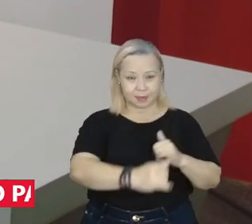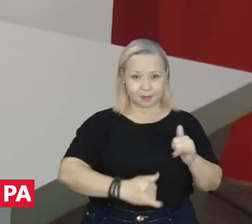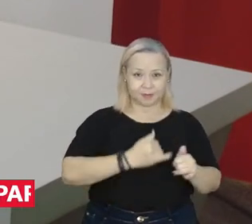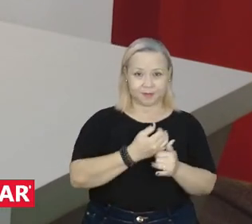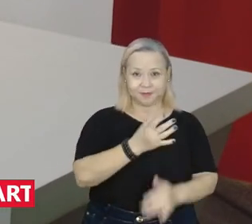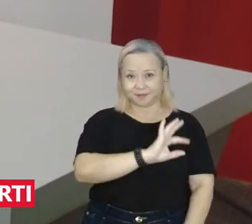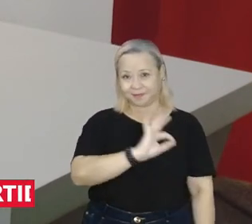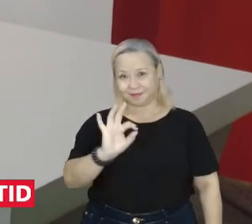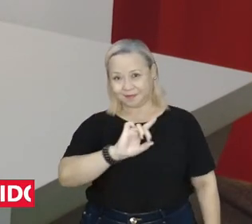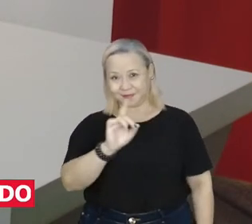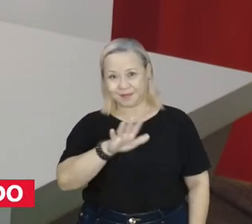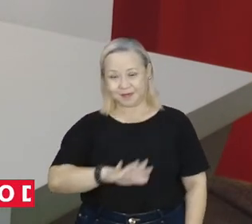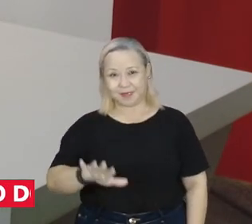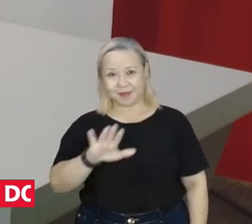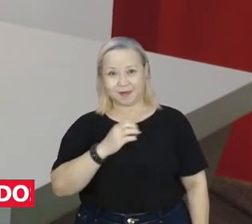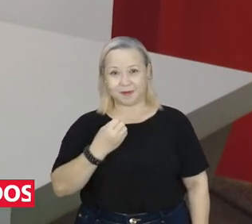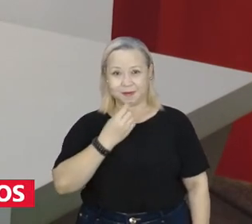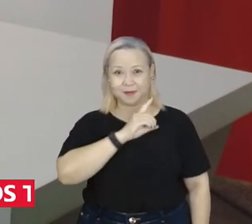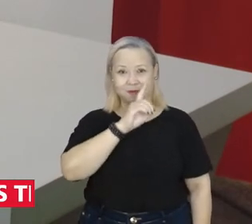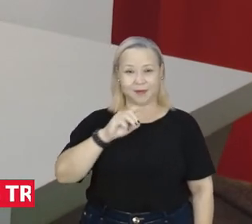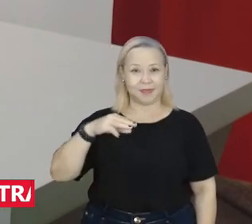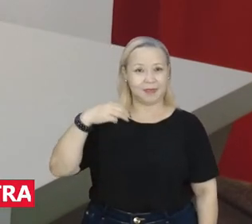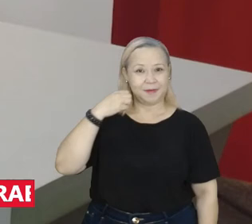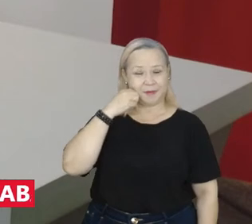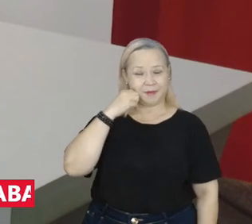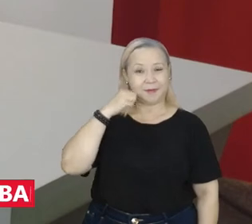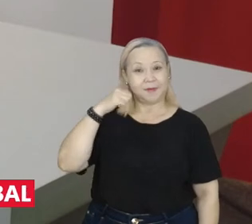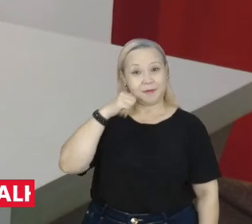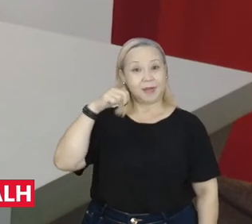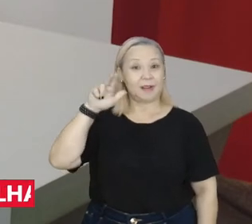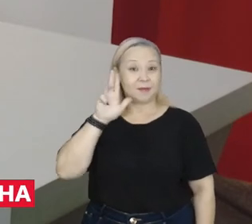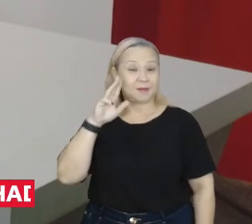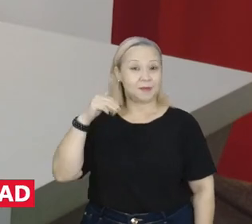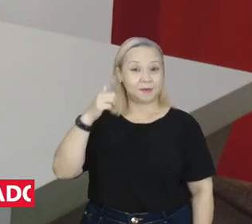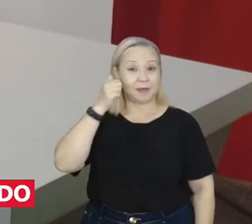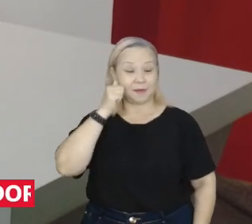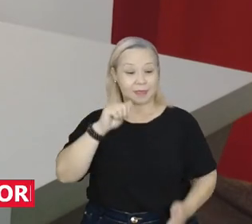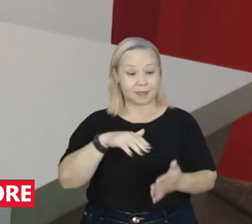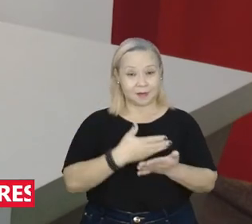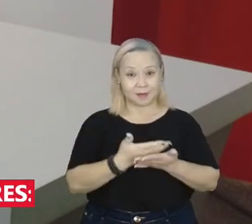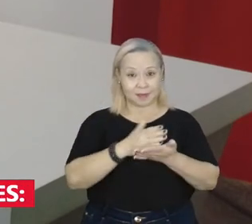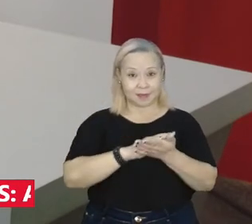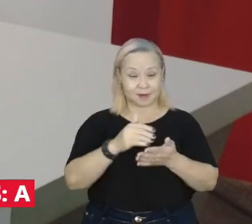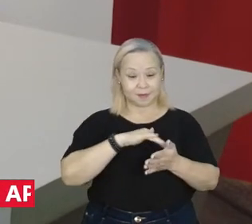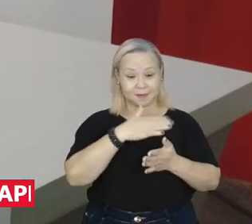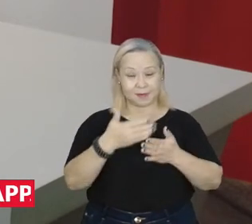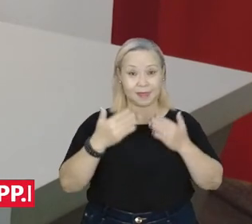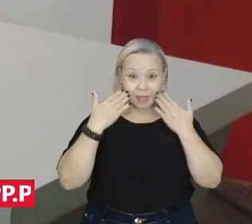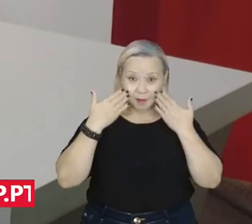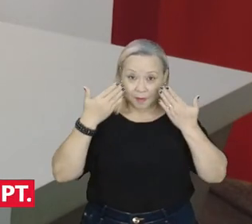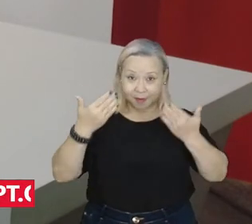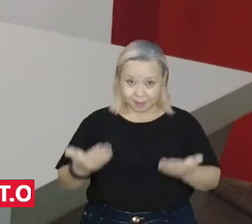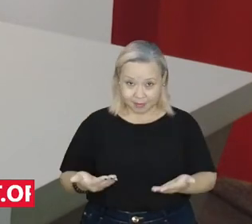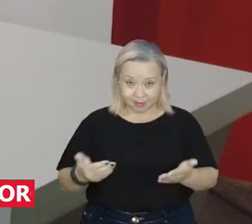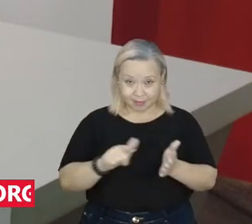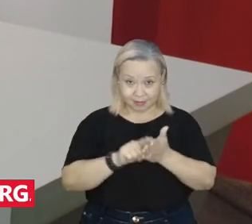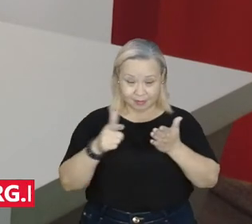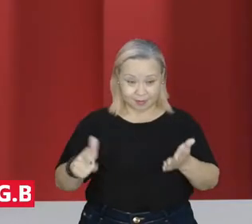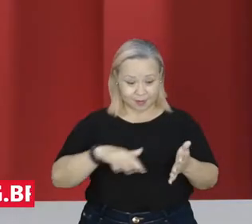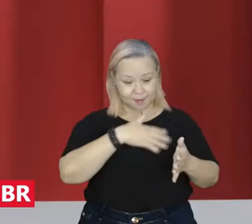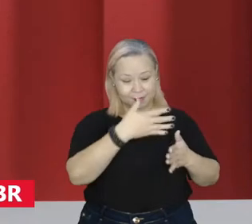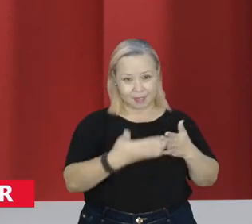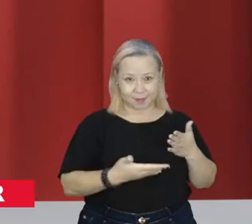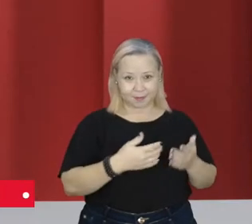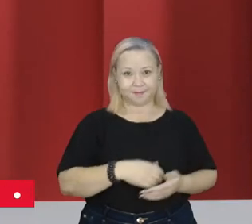para você, bom dia também para a Lúcia, para a Márcia, as nossas intérpretes que apresentam este jornal em língua brasileira de